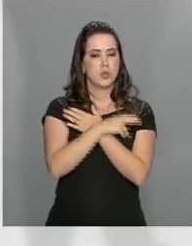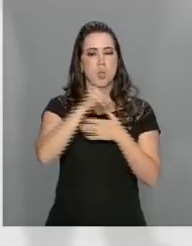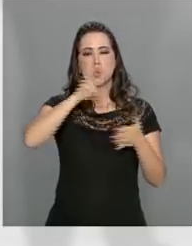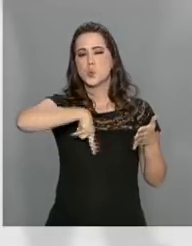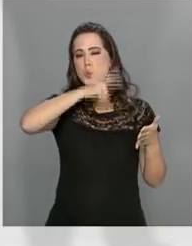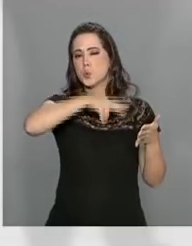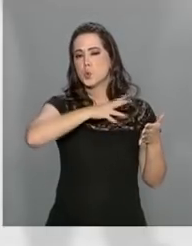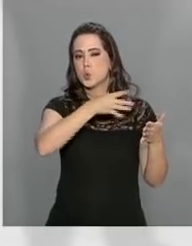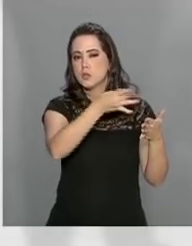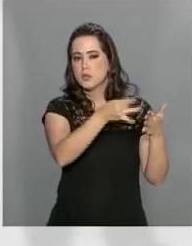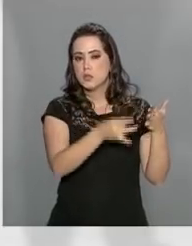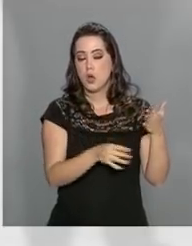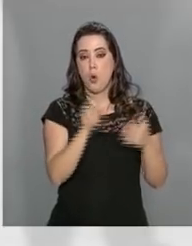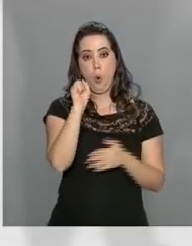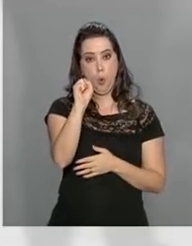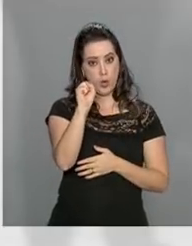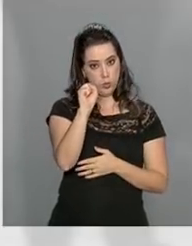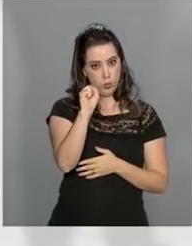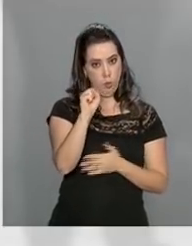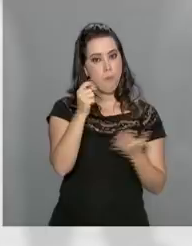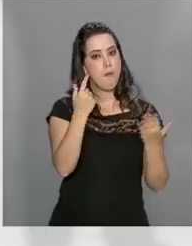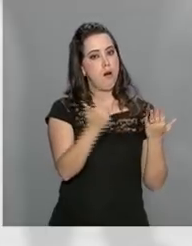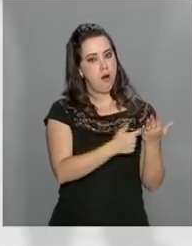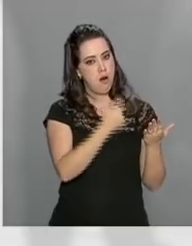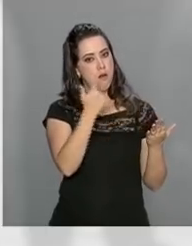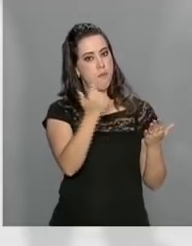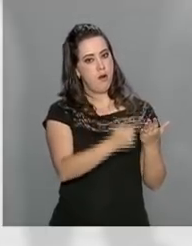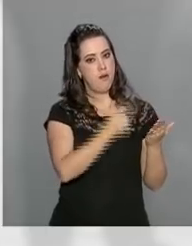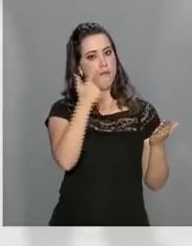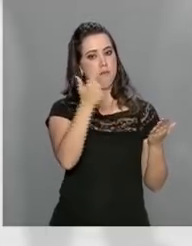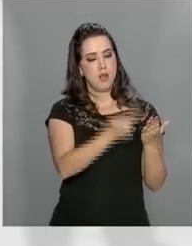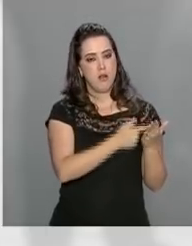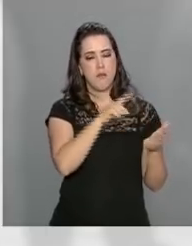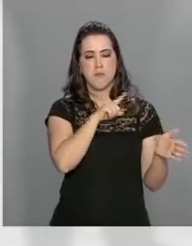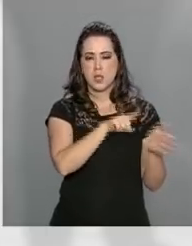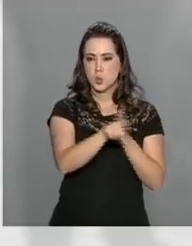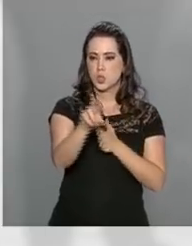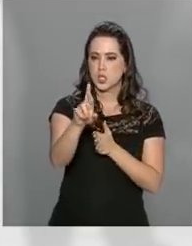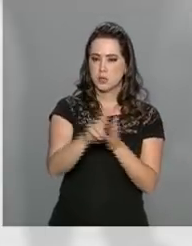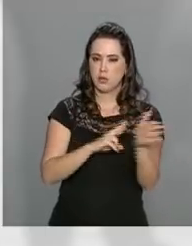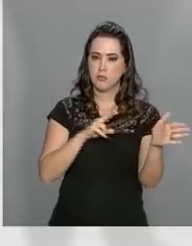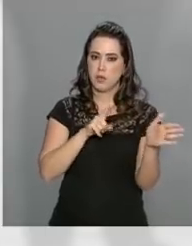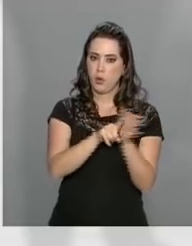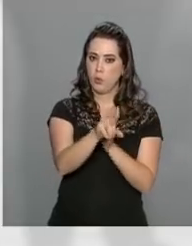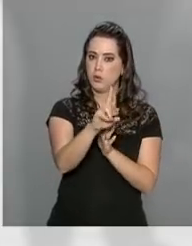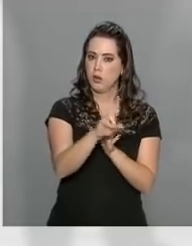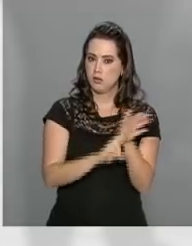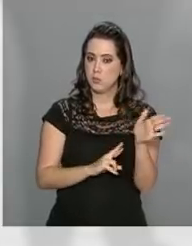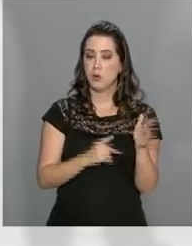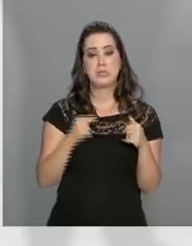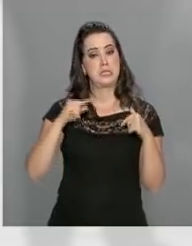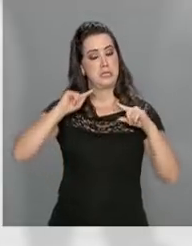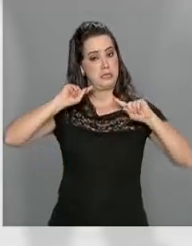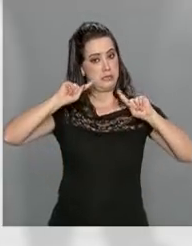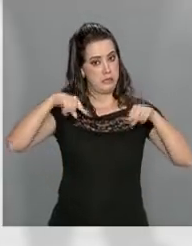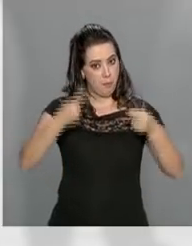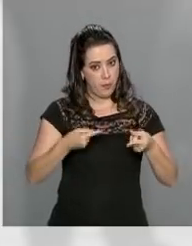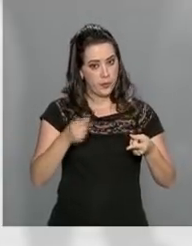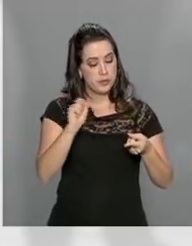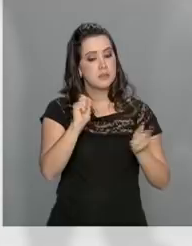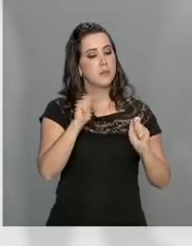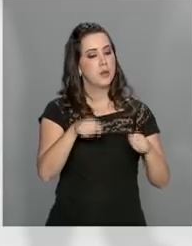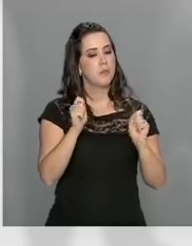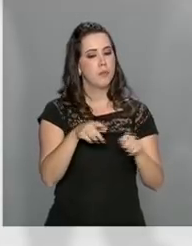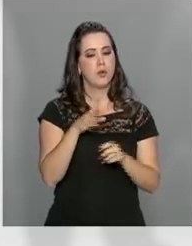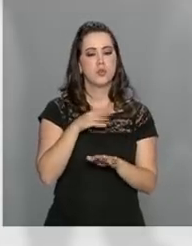um formulário de oito páginas com informações pessoais deverá ser preenchido ao finalizar a pessoa também